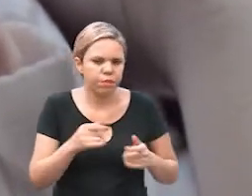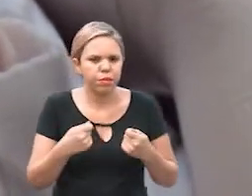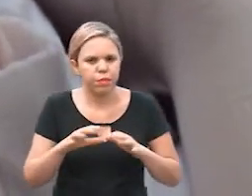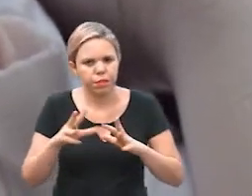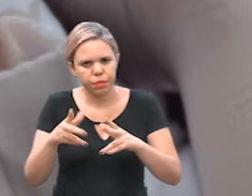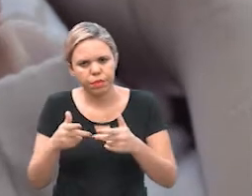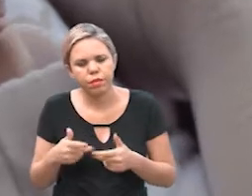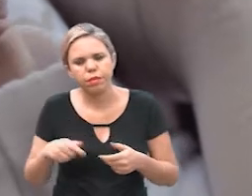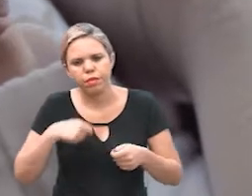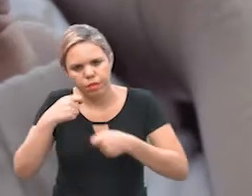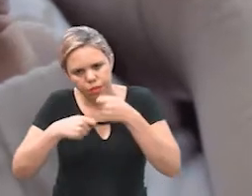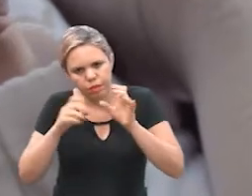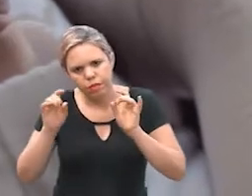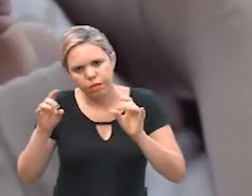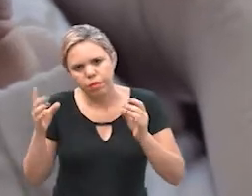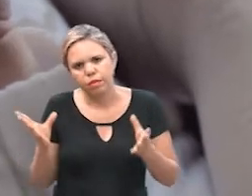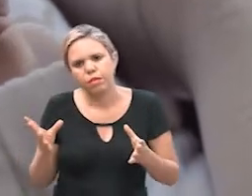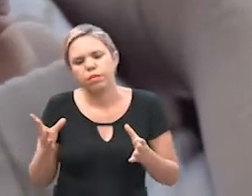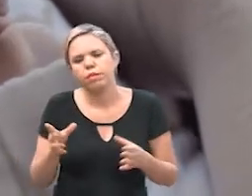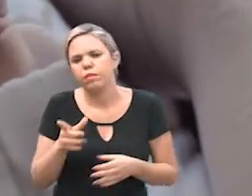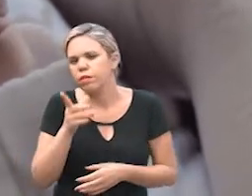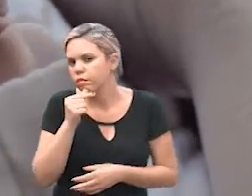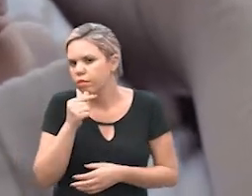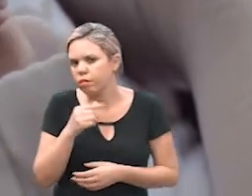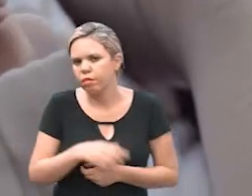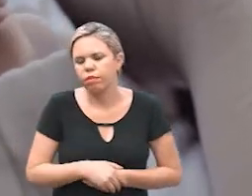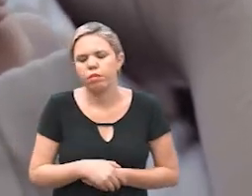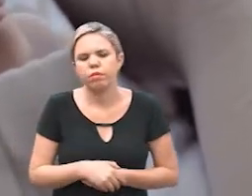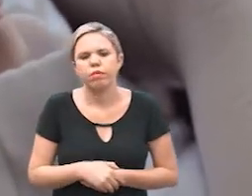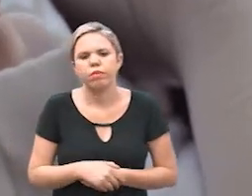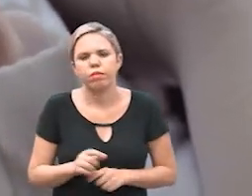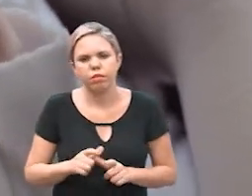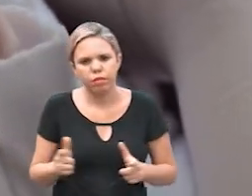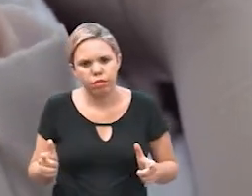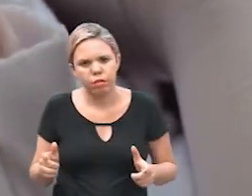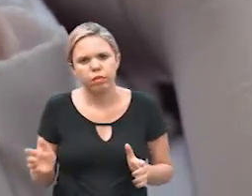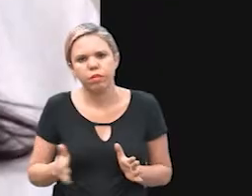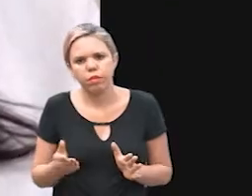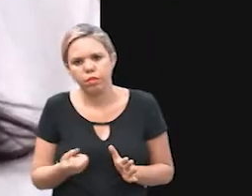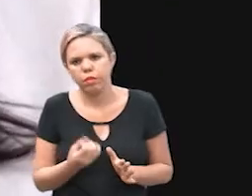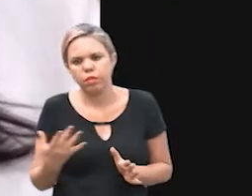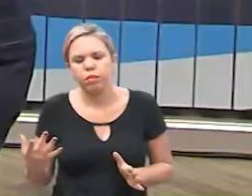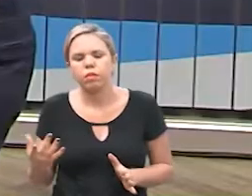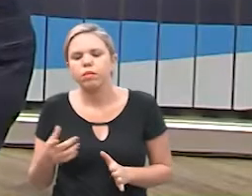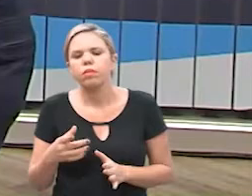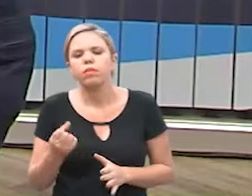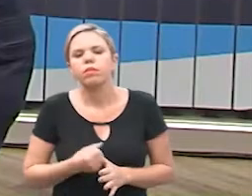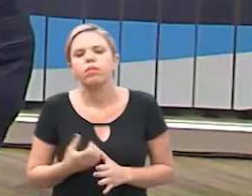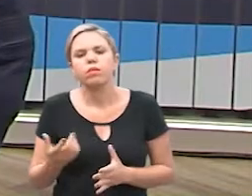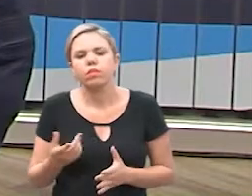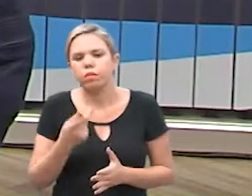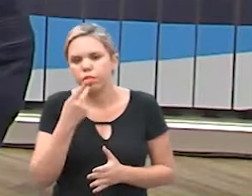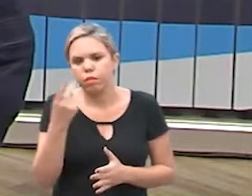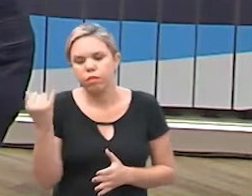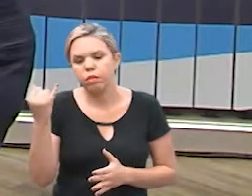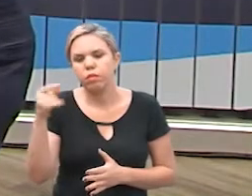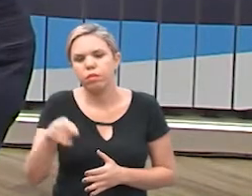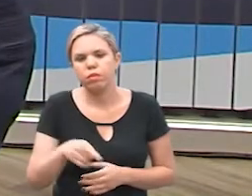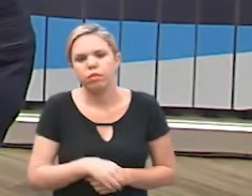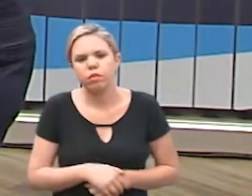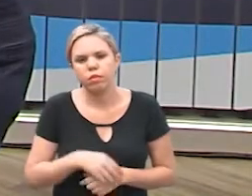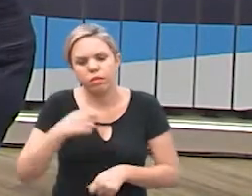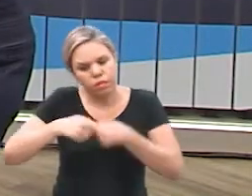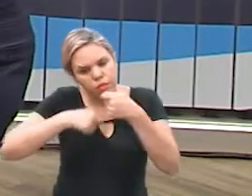isso, ela precisa de alimentos ricos em água, para que ela aumente essa produção. Você tocou num assunto bastante importante,